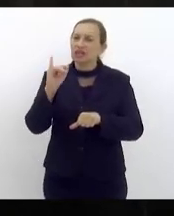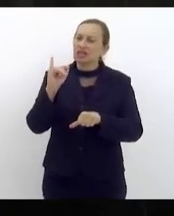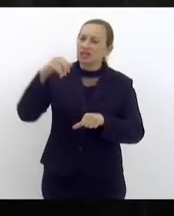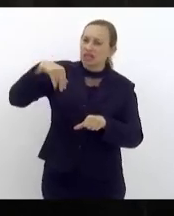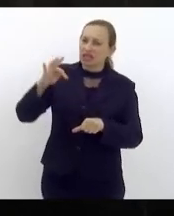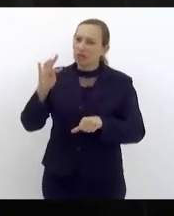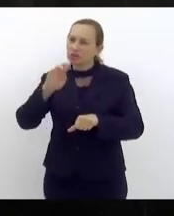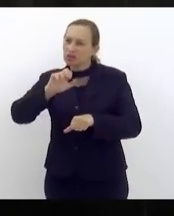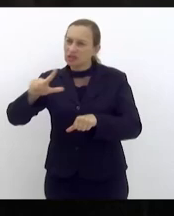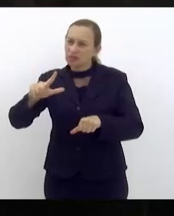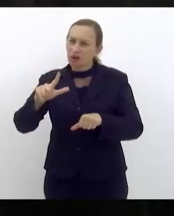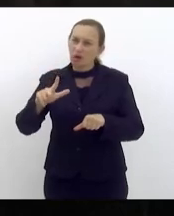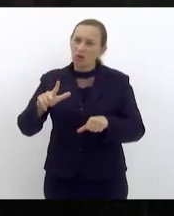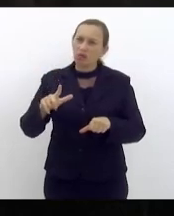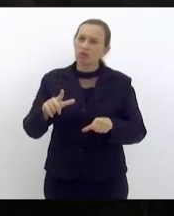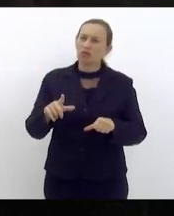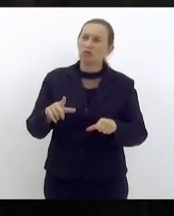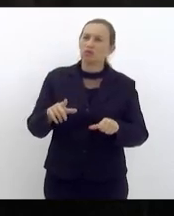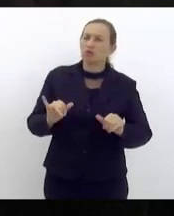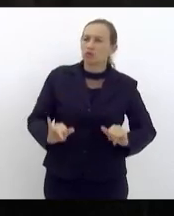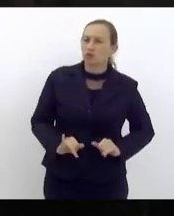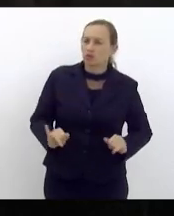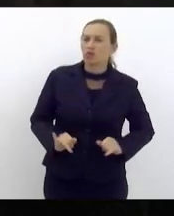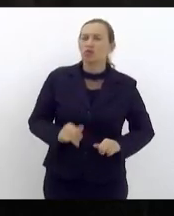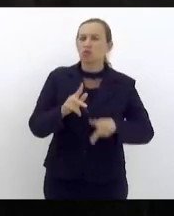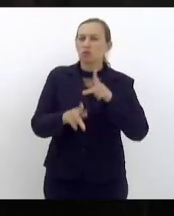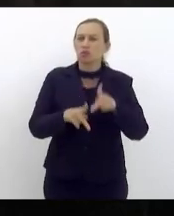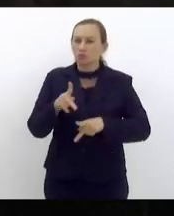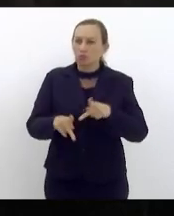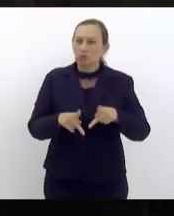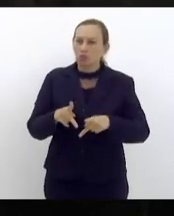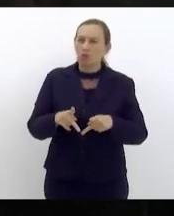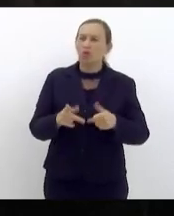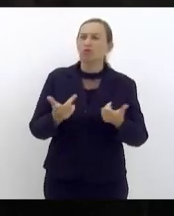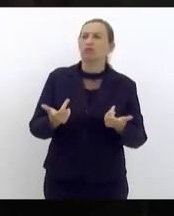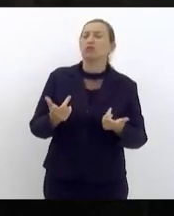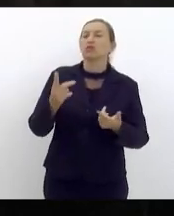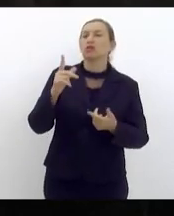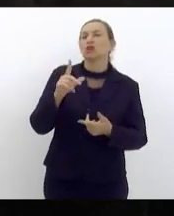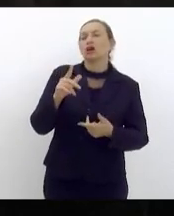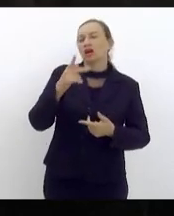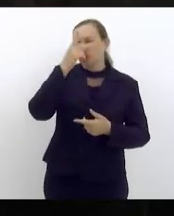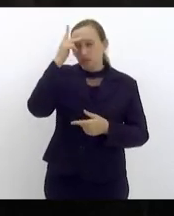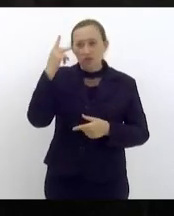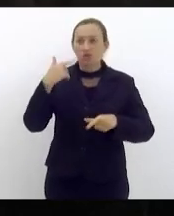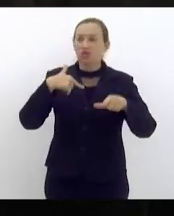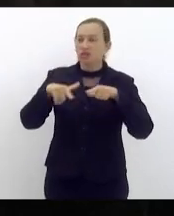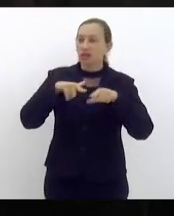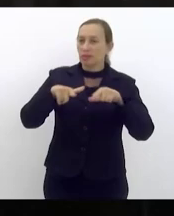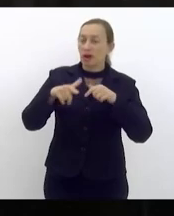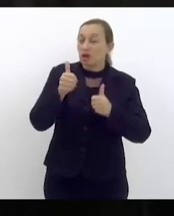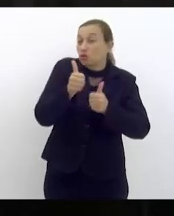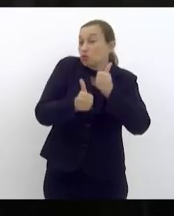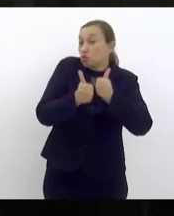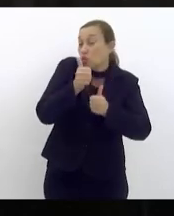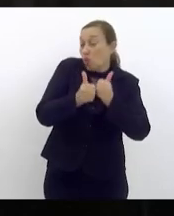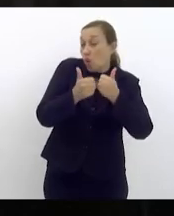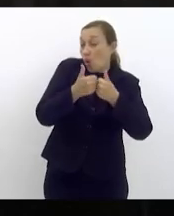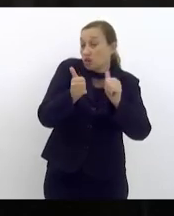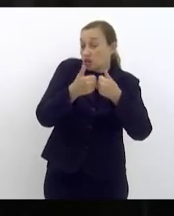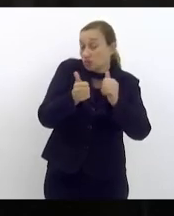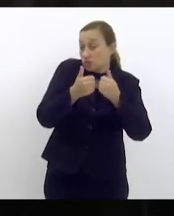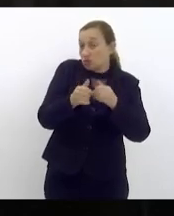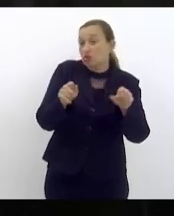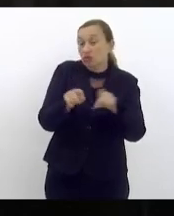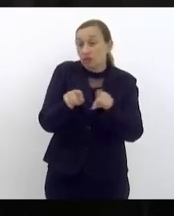conforto dessa população as condições de trabalho desses rodoviários precisam ser garantidas então fica também o recado ao Neto